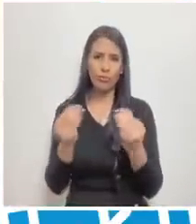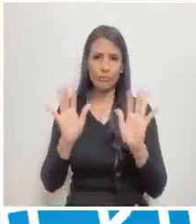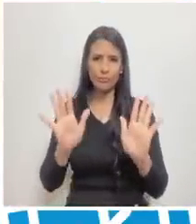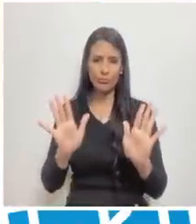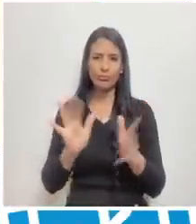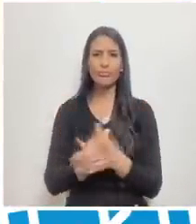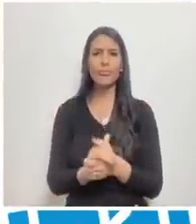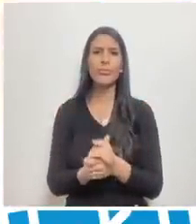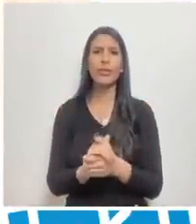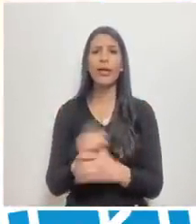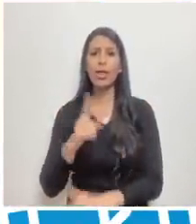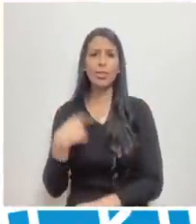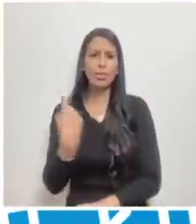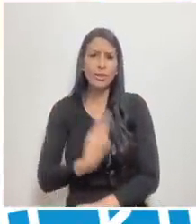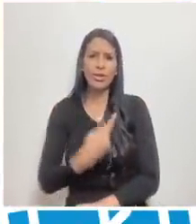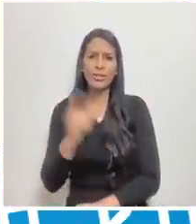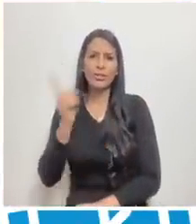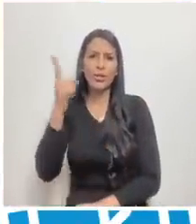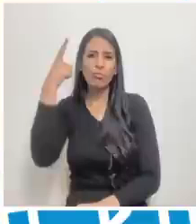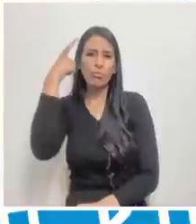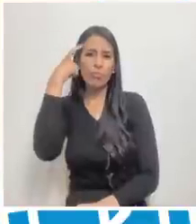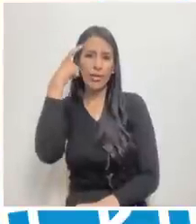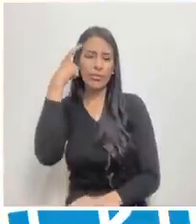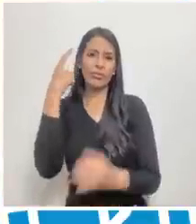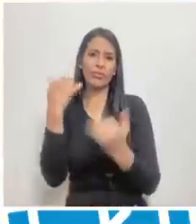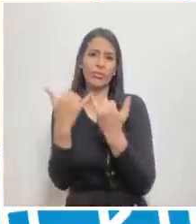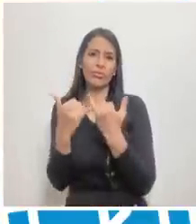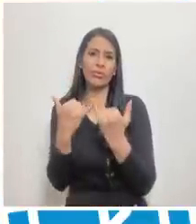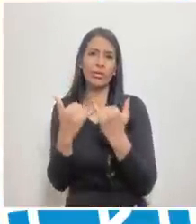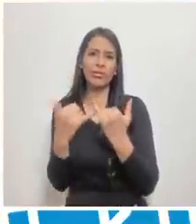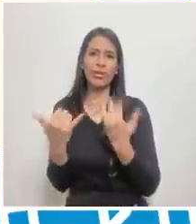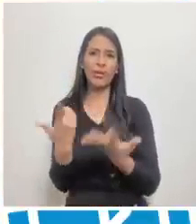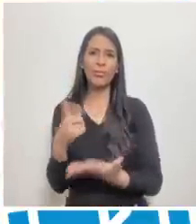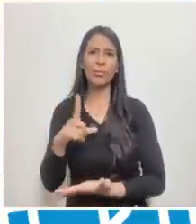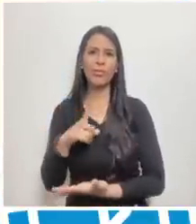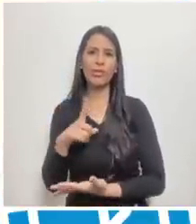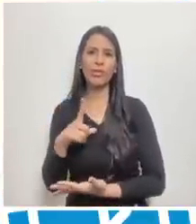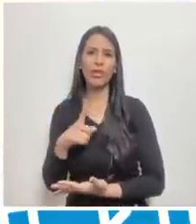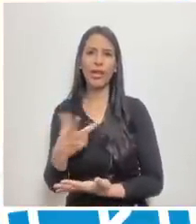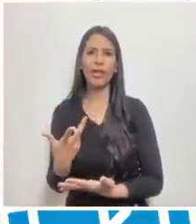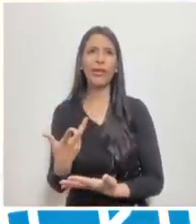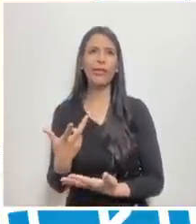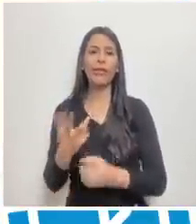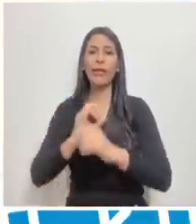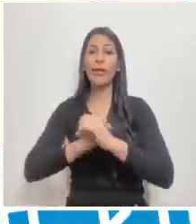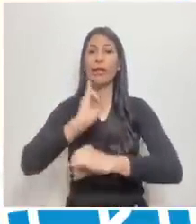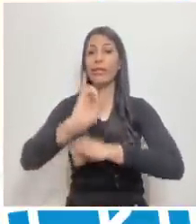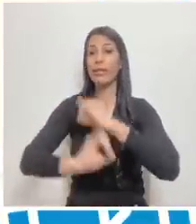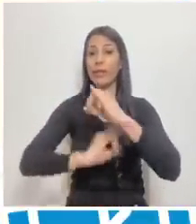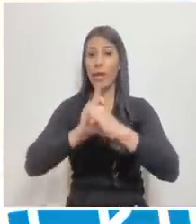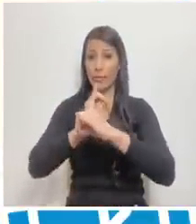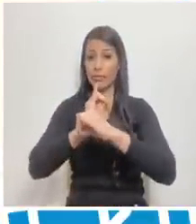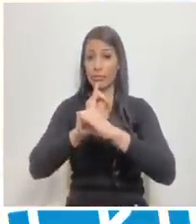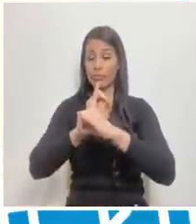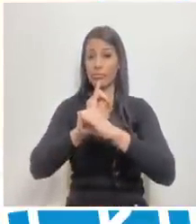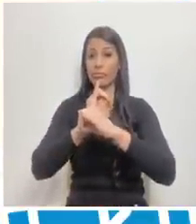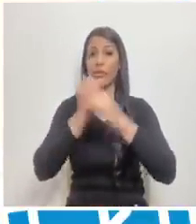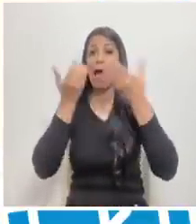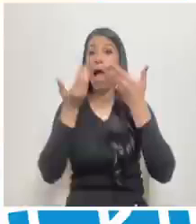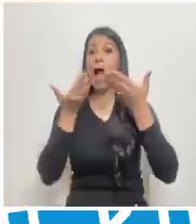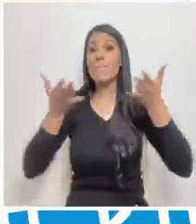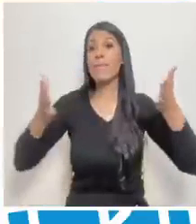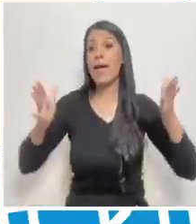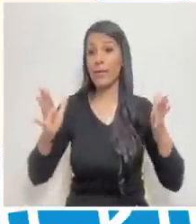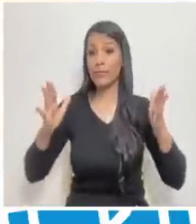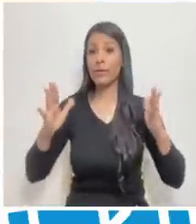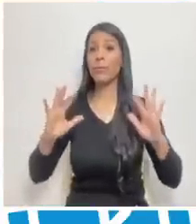você teria uma rede aberta, uma internet para isso. Mas você pode ter